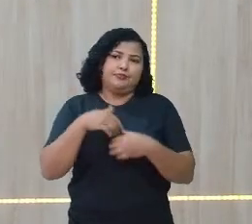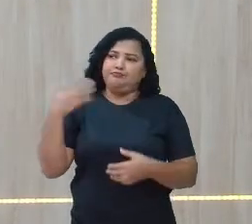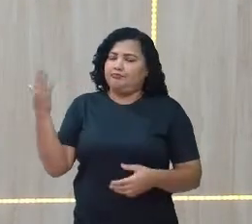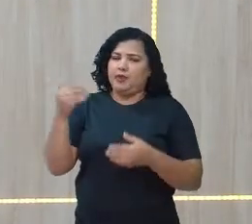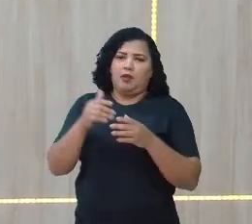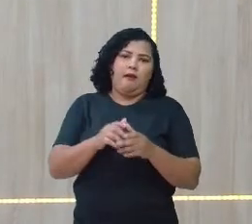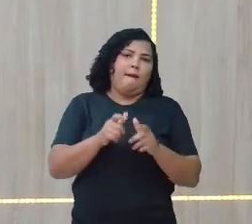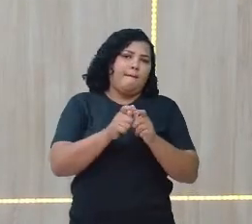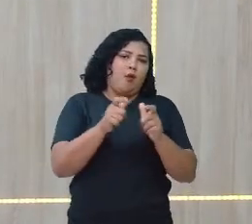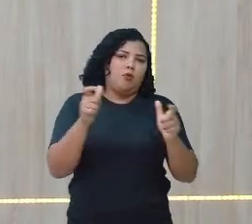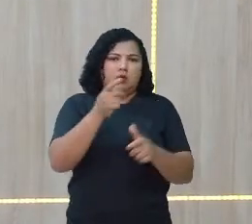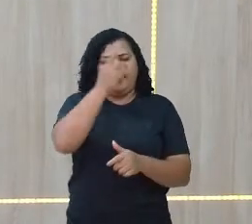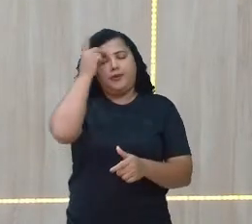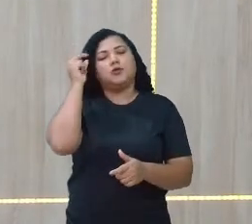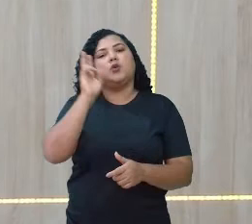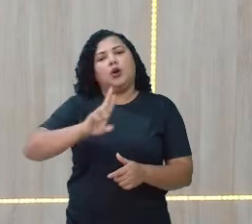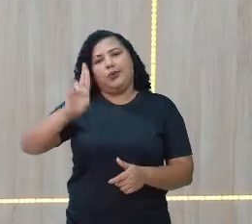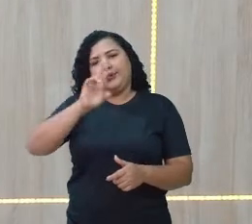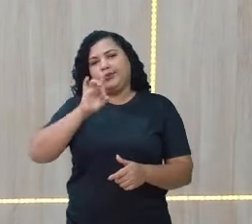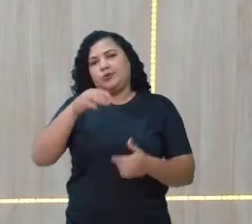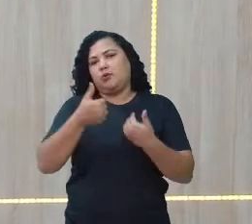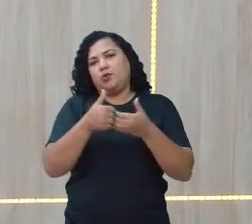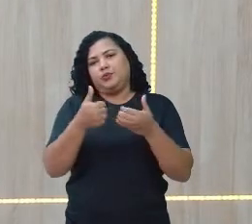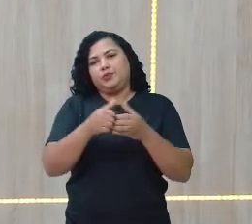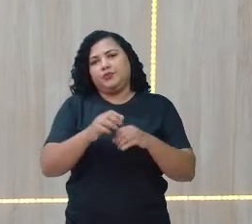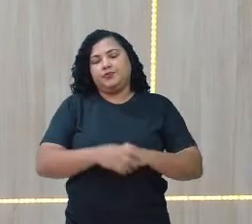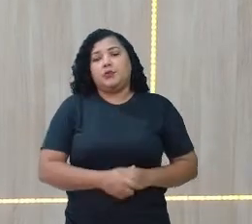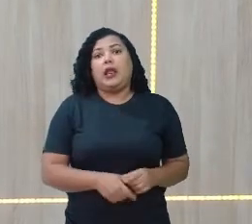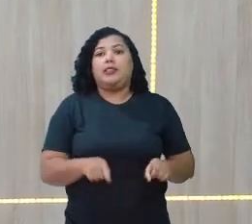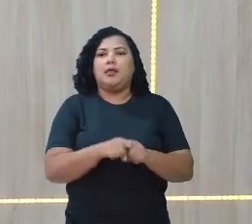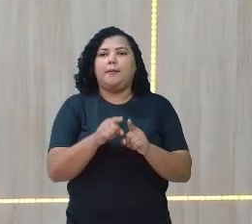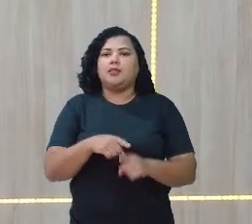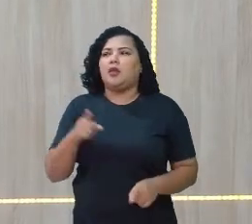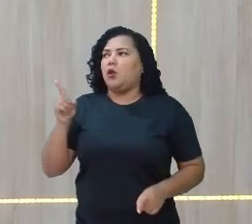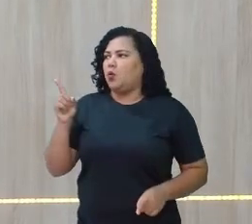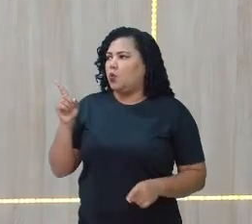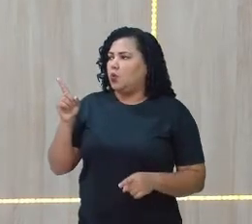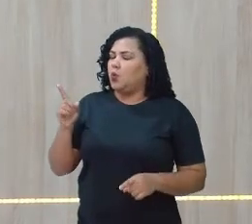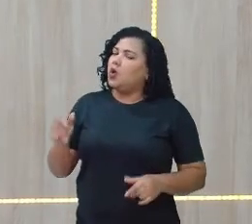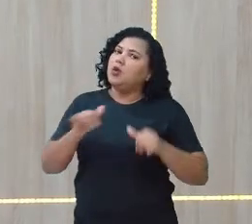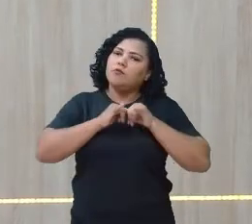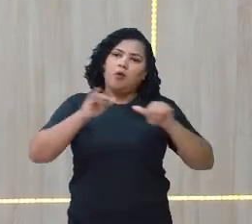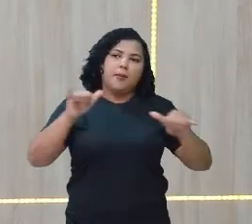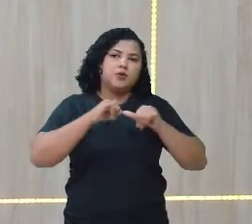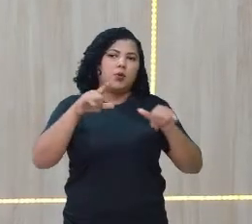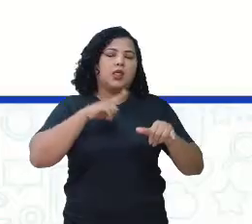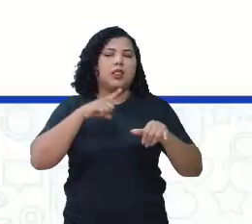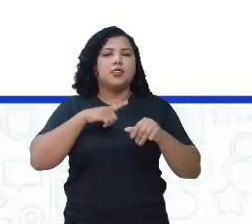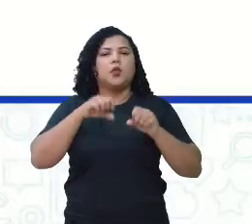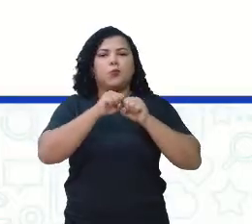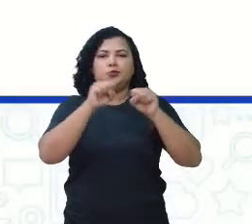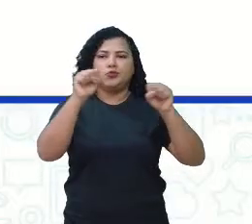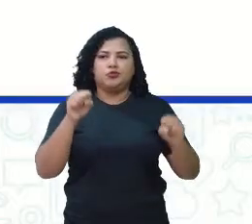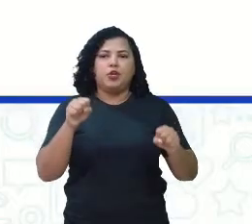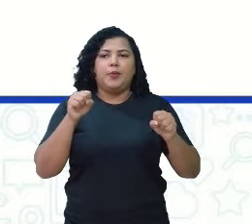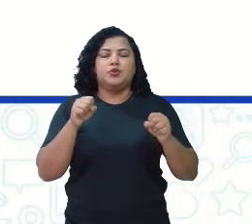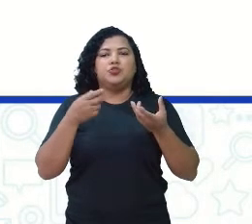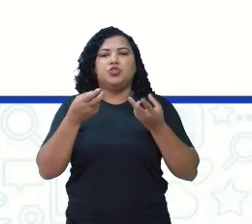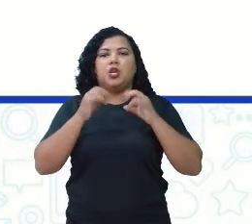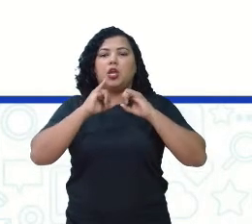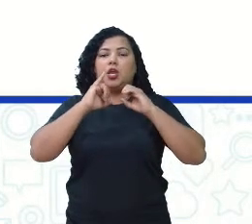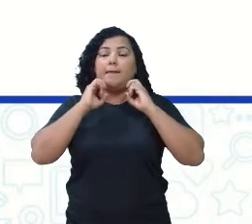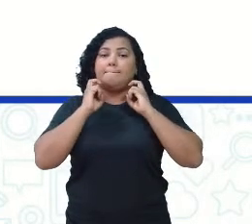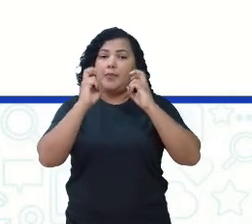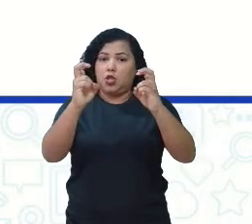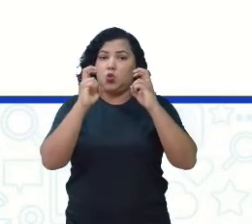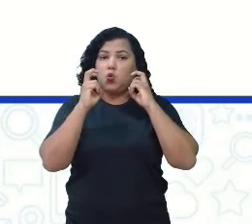Mais da metade da população utiliza apenas o ônibus. Bom, seguindo esses dados, a gente tem um sistema de metrô, né, a gente chama de